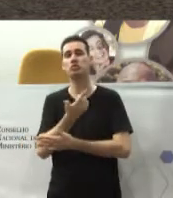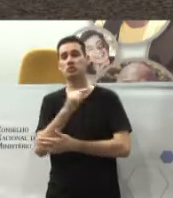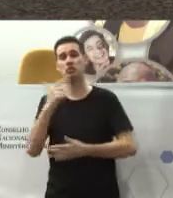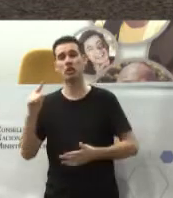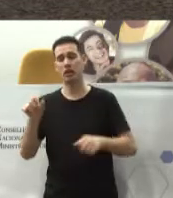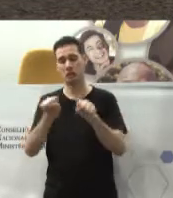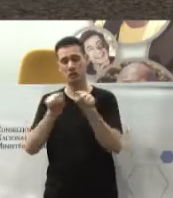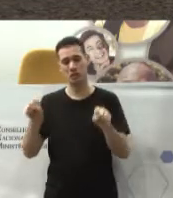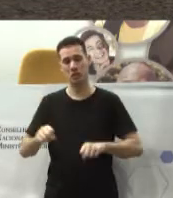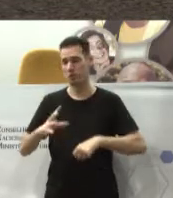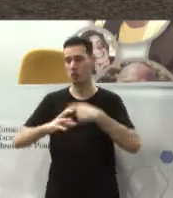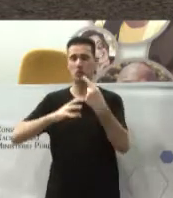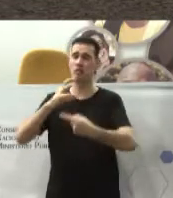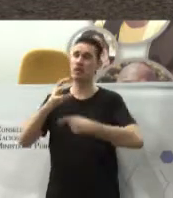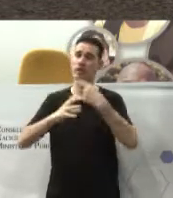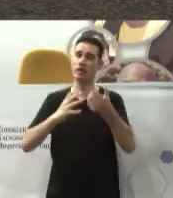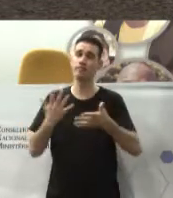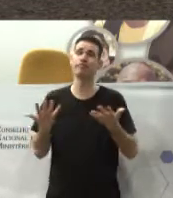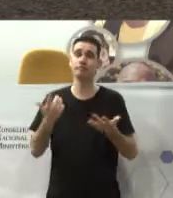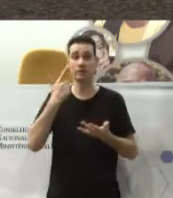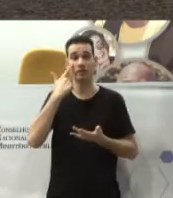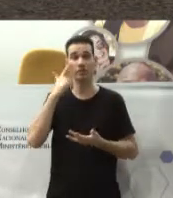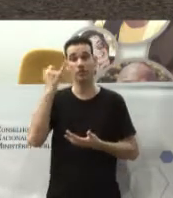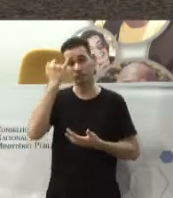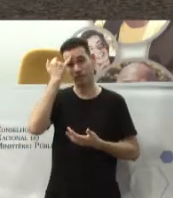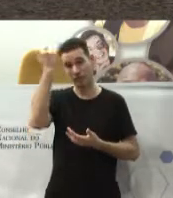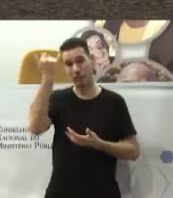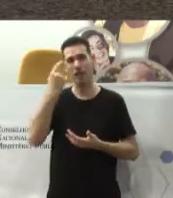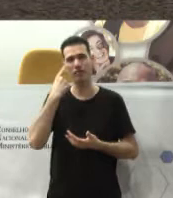universal. Então, a ideia é, portanto, trazer um outro olhar.